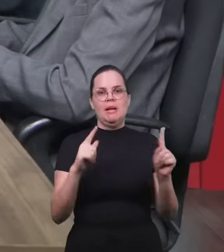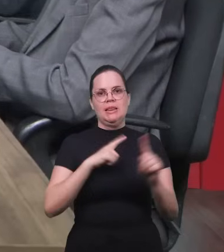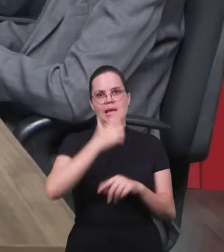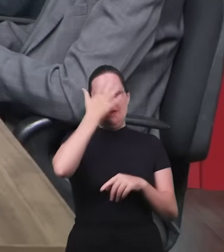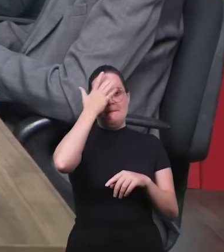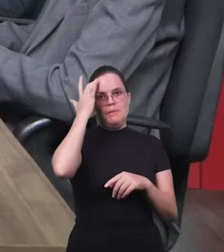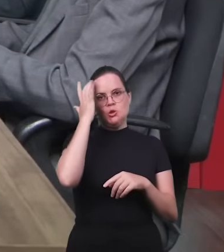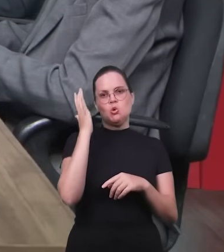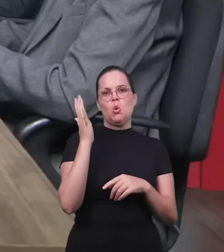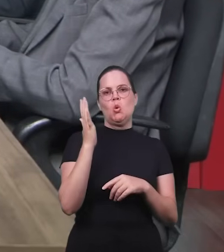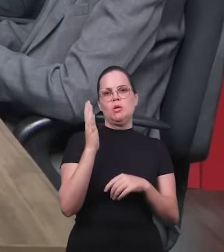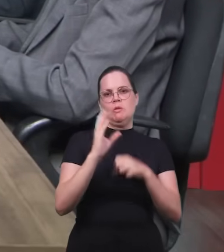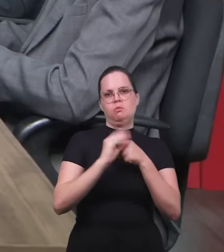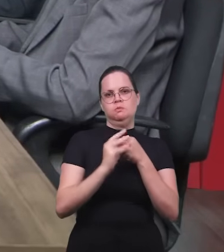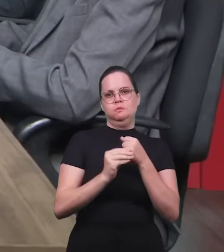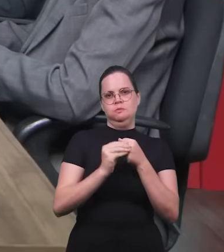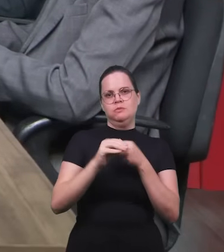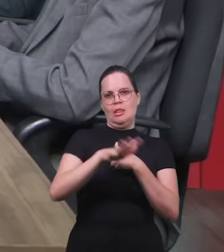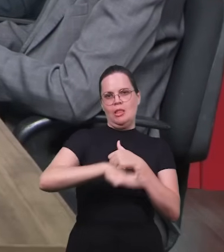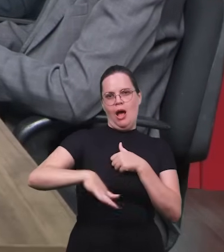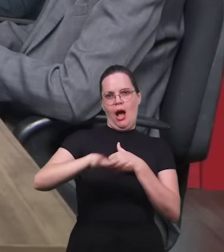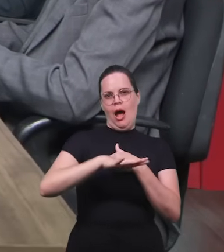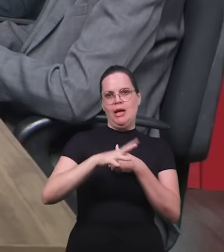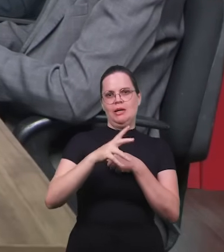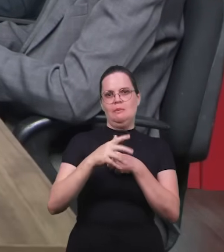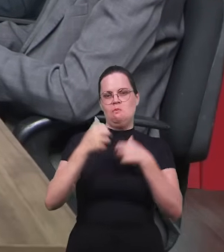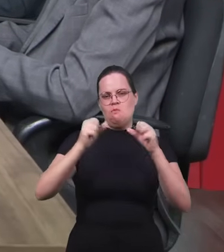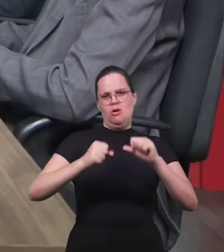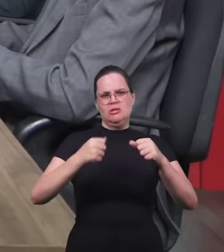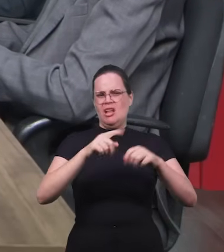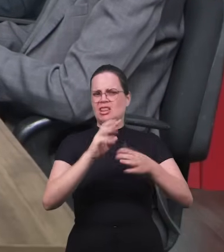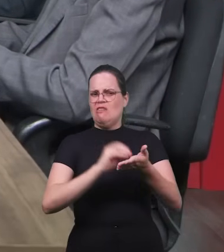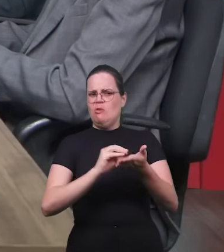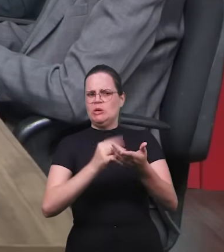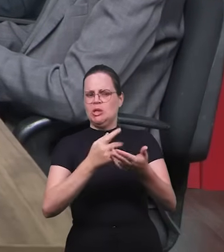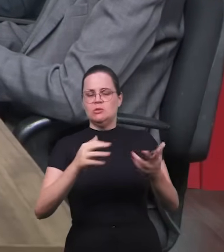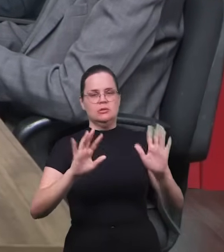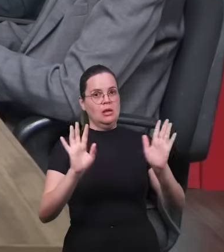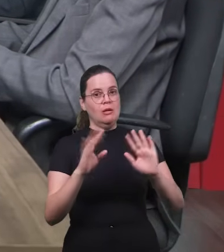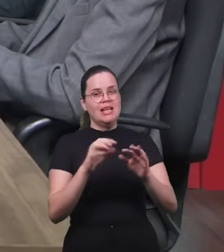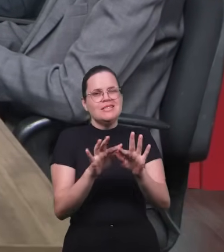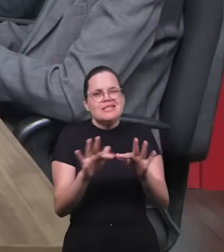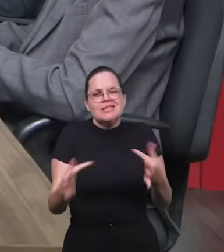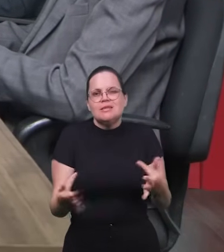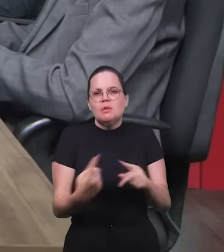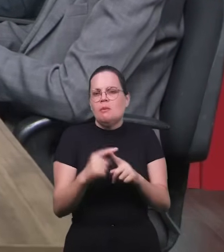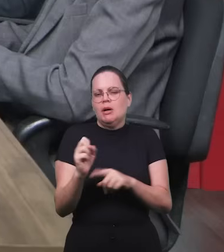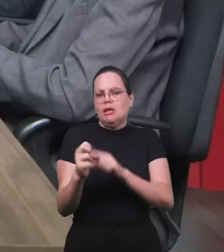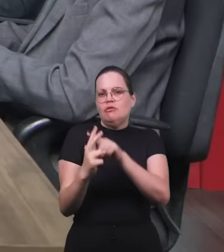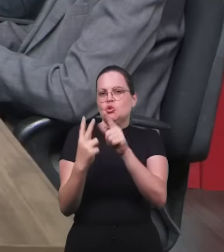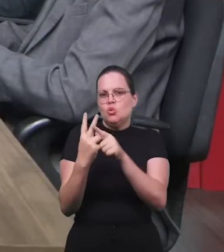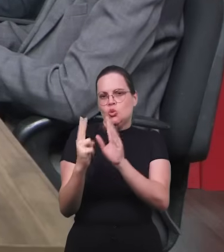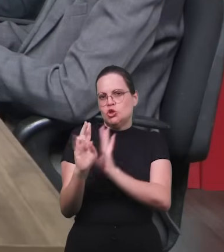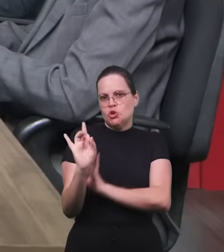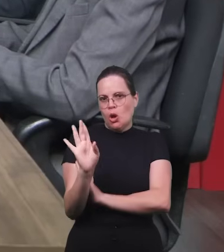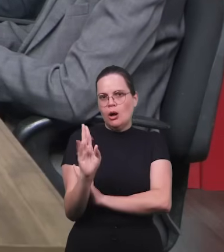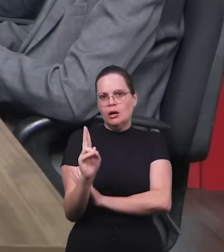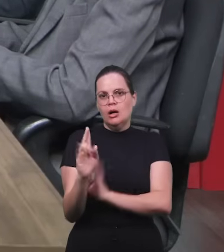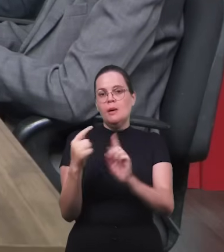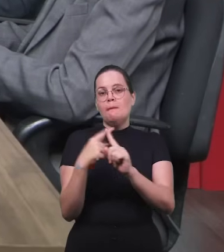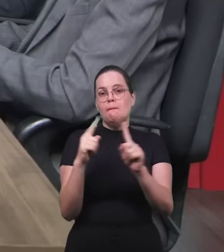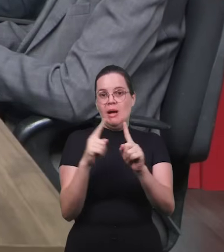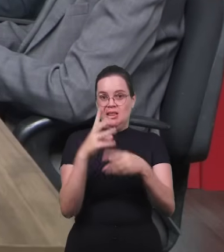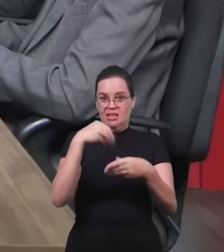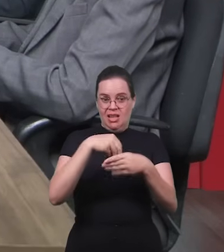conhecimento, falar, tá faltando. Mas nós estamos dando uma explicação mais simples, porque aqui nós estamos assumindo duas possibilidades. Aí você imagina que na física quântica eu